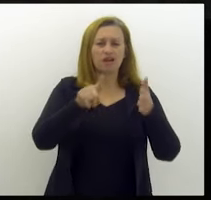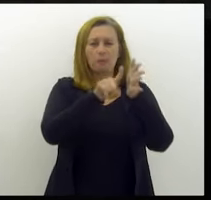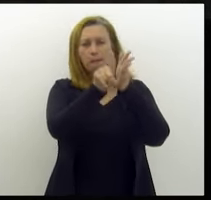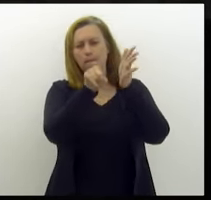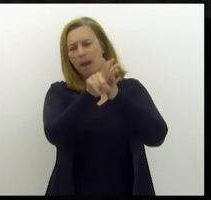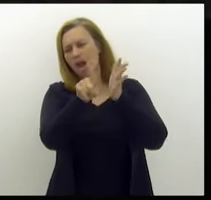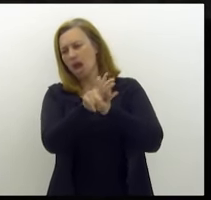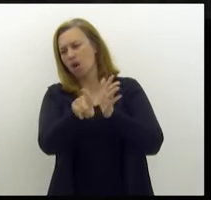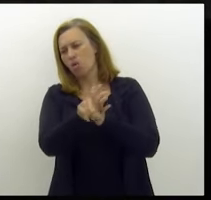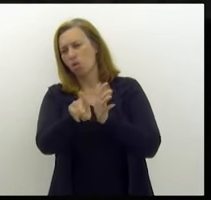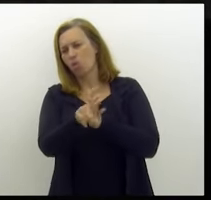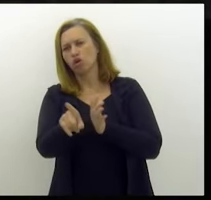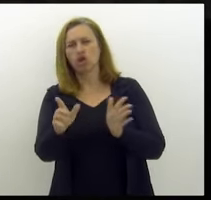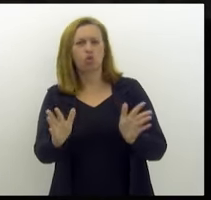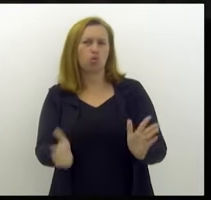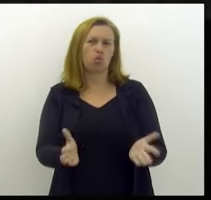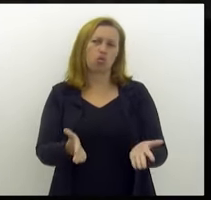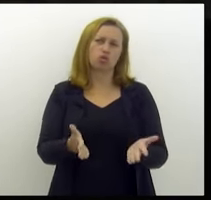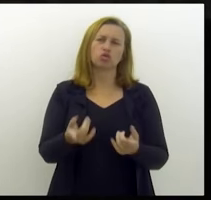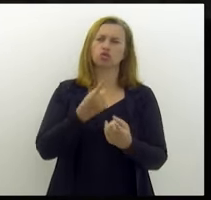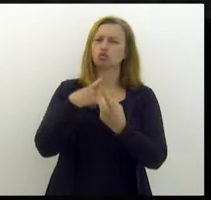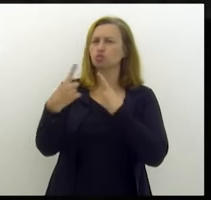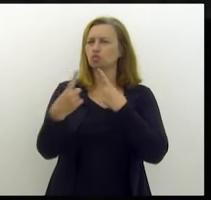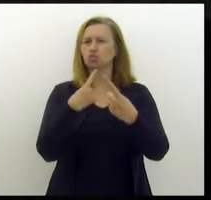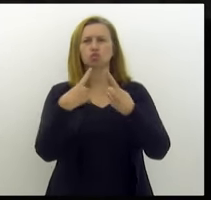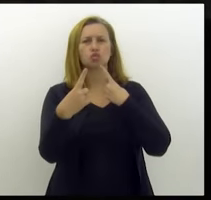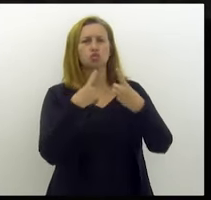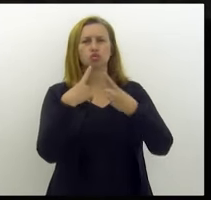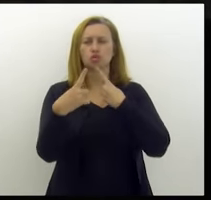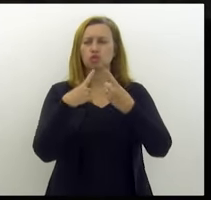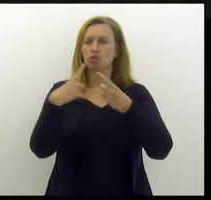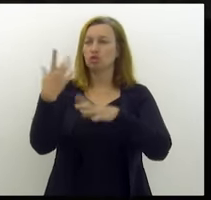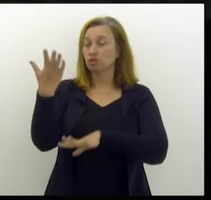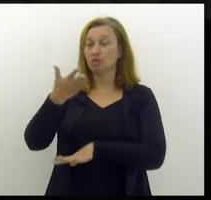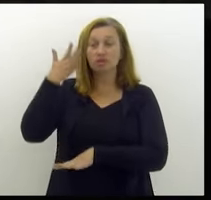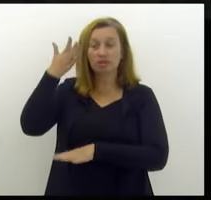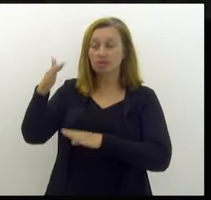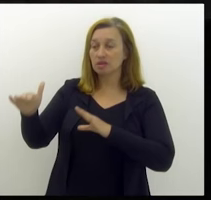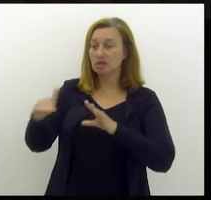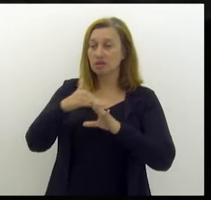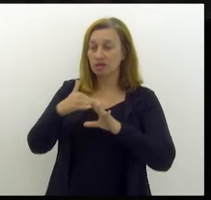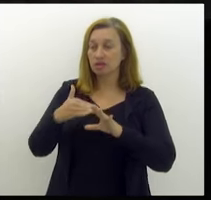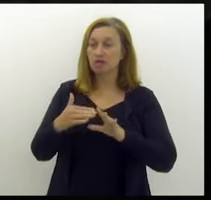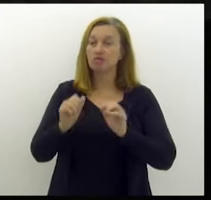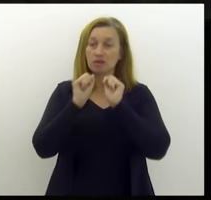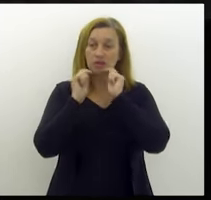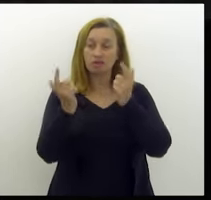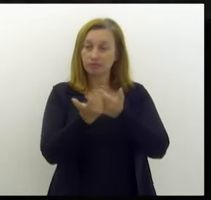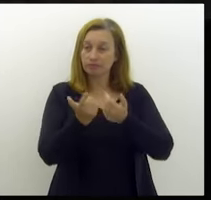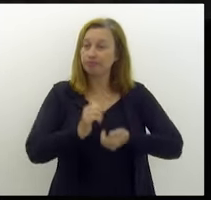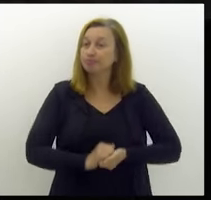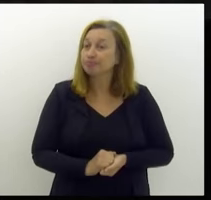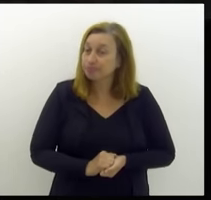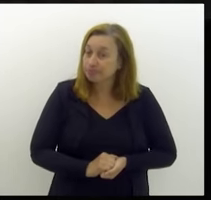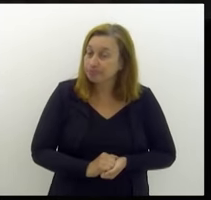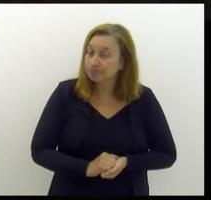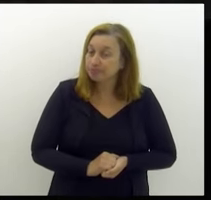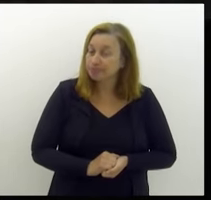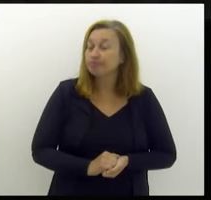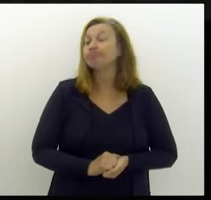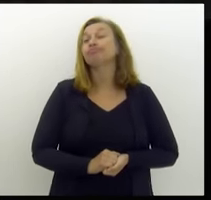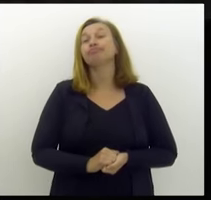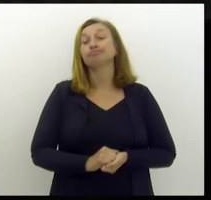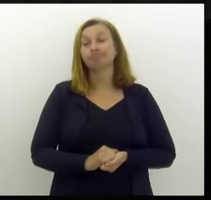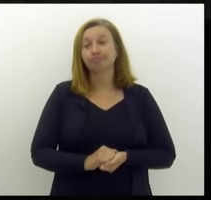para fazer aqui hoje dialogando com essas mensagens que nós recebemos do executivo e que tem a